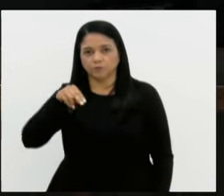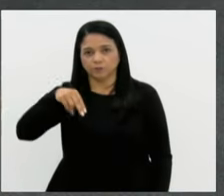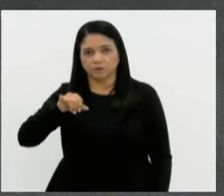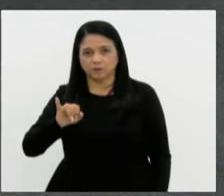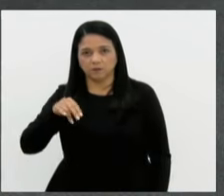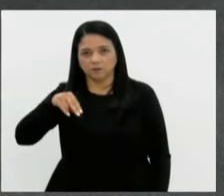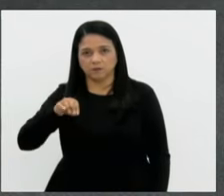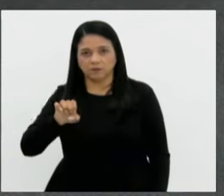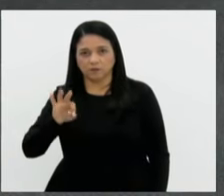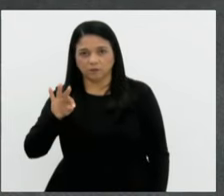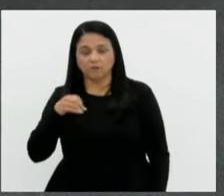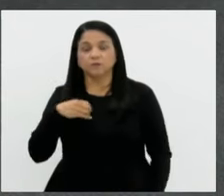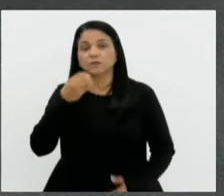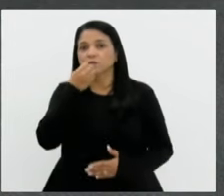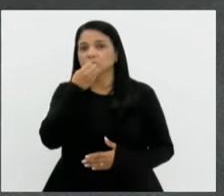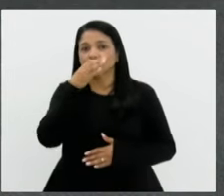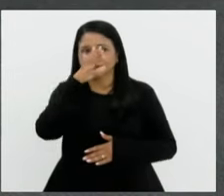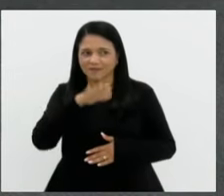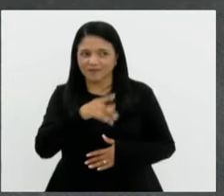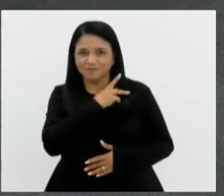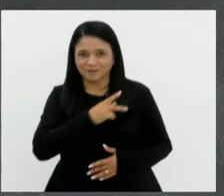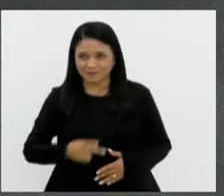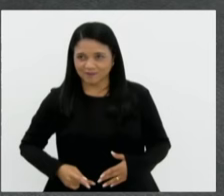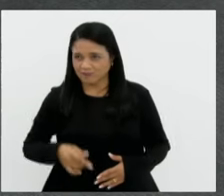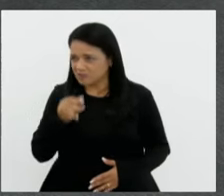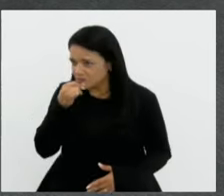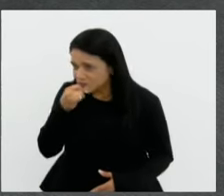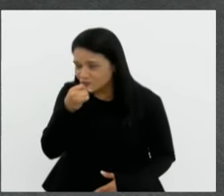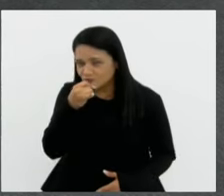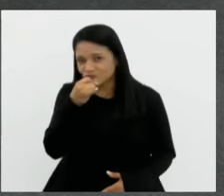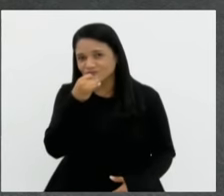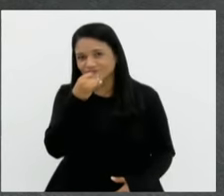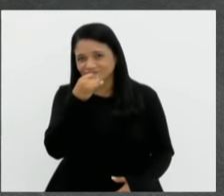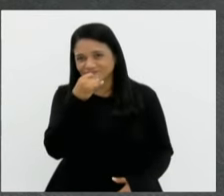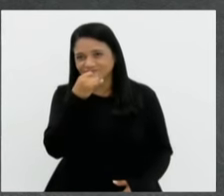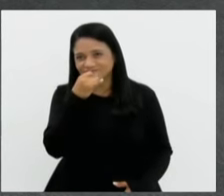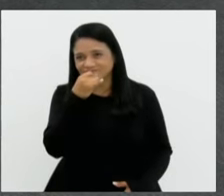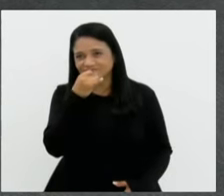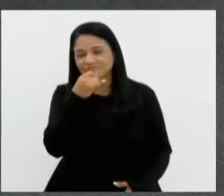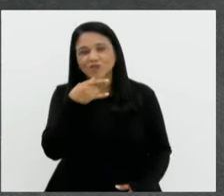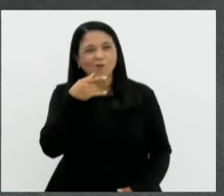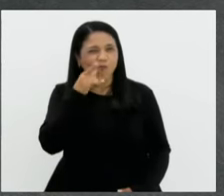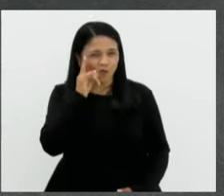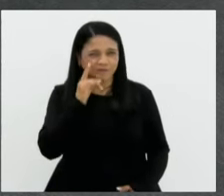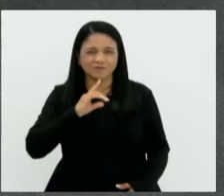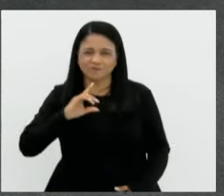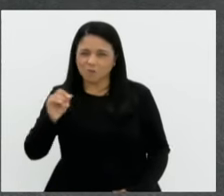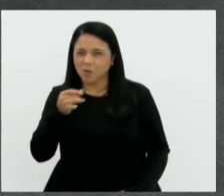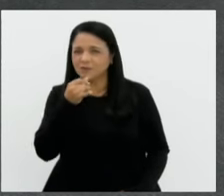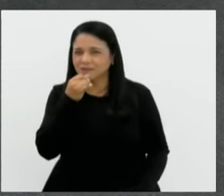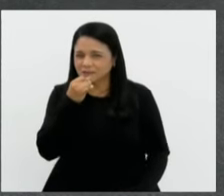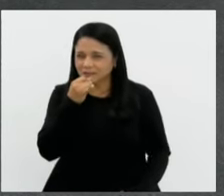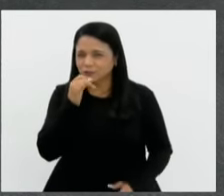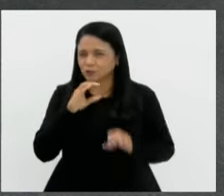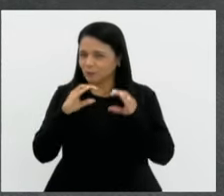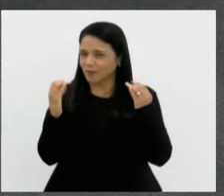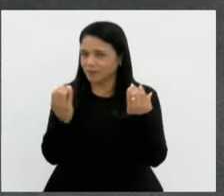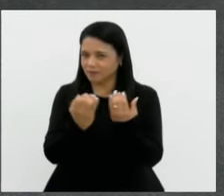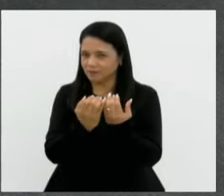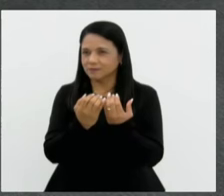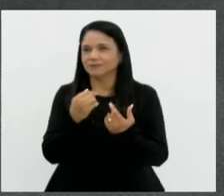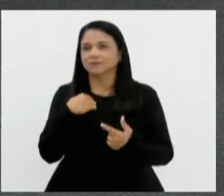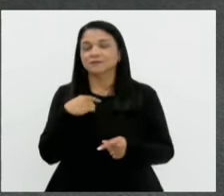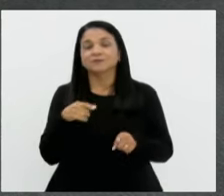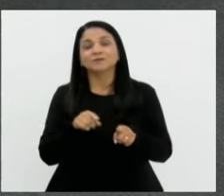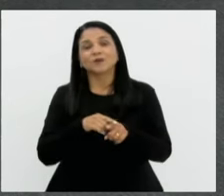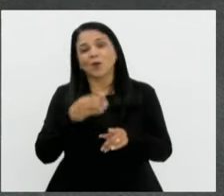Boa tarde, presidente. Está triste, voto... não, né? O senhor está triste, boa, não? Muito, né? Muito. Eu vi o senhor sair muito triste ontem do Maracanã. Aborrecido, aborrecido. Tudo culpa do